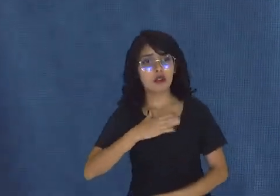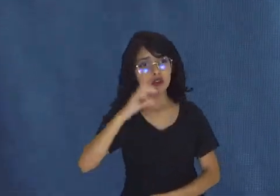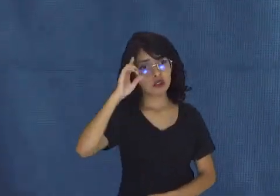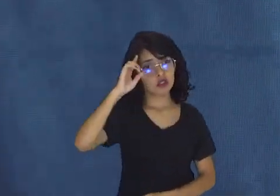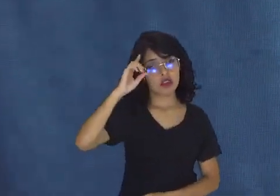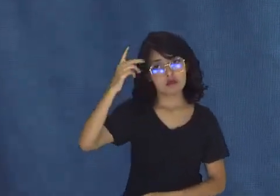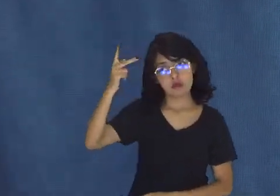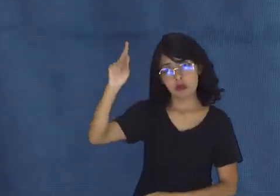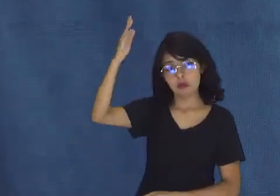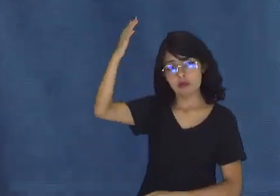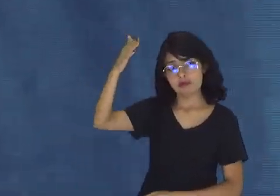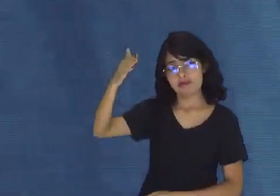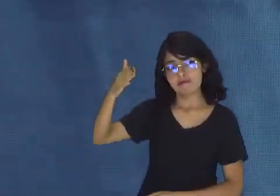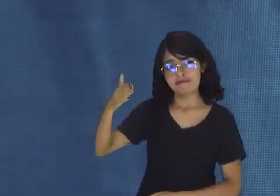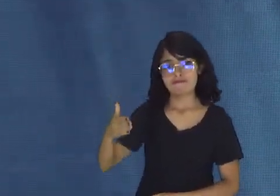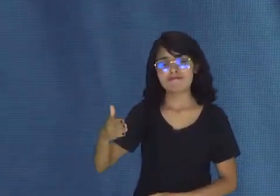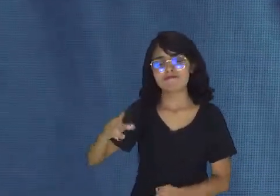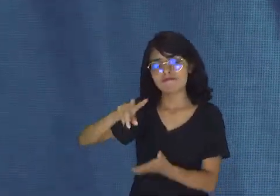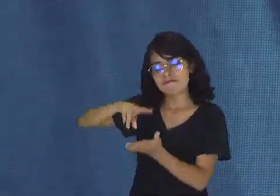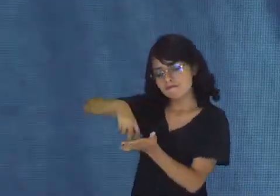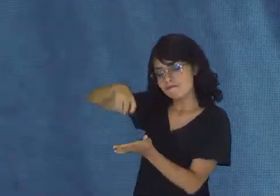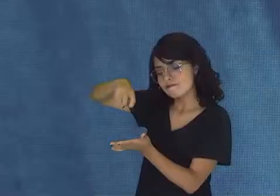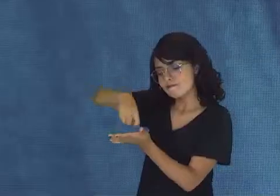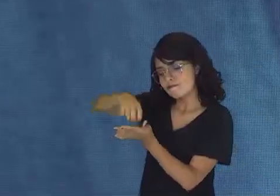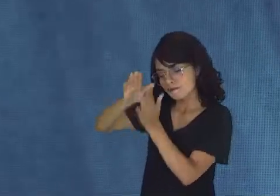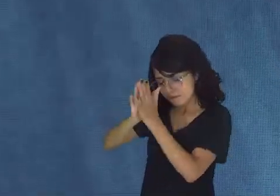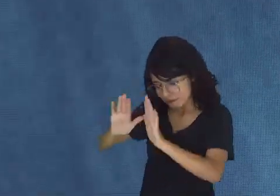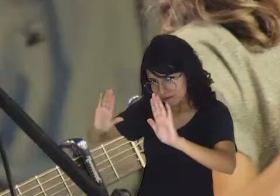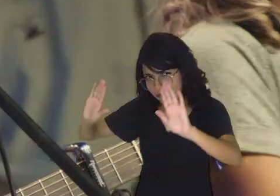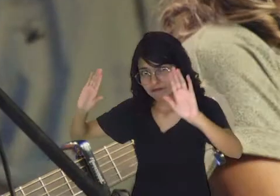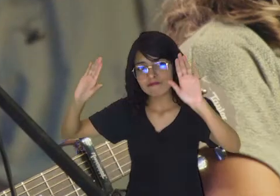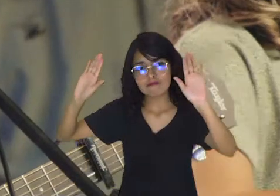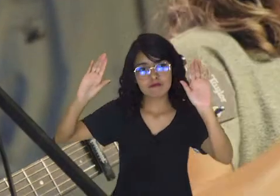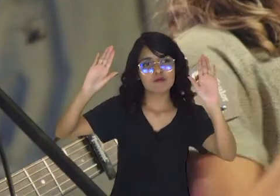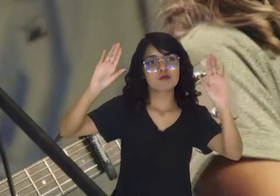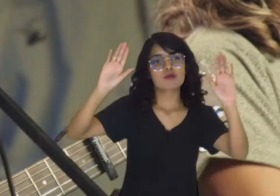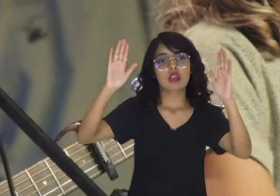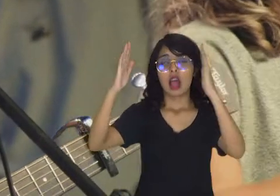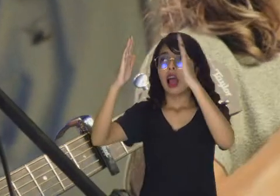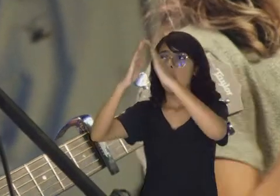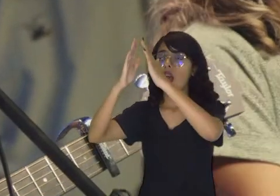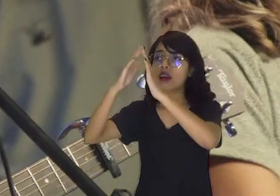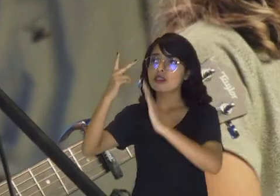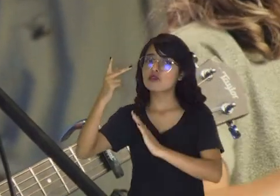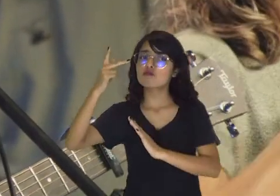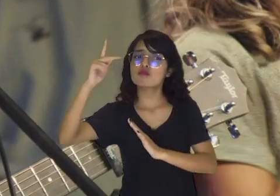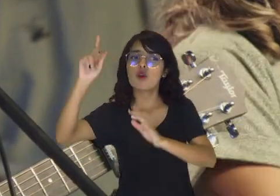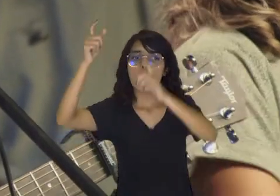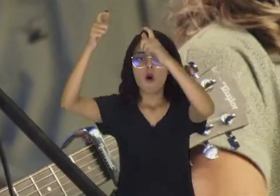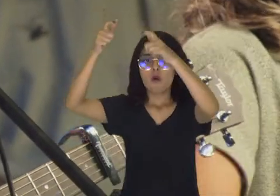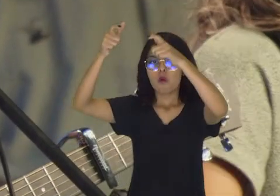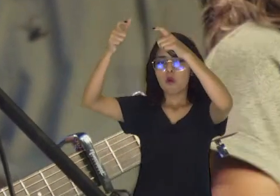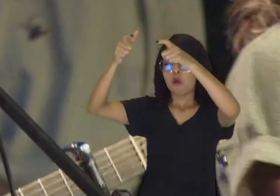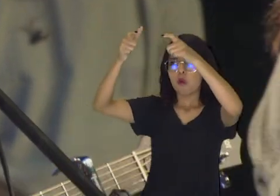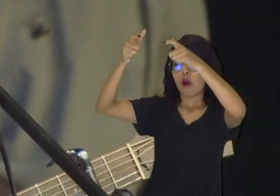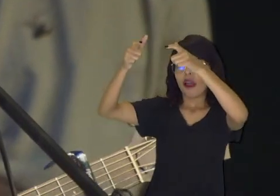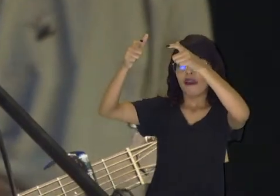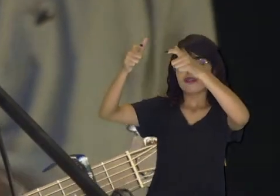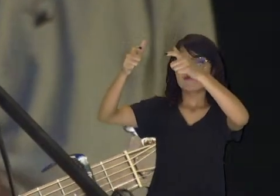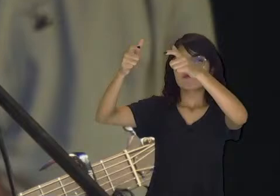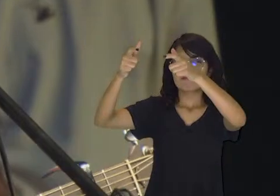Tua presença, prostrado aos teus pés, em tua casa é onde encontro